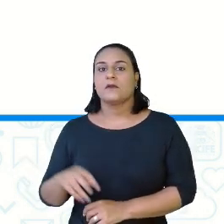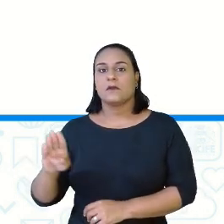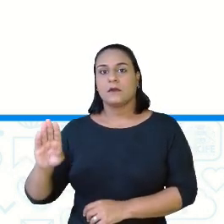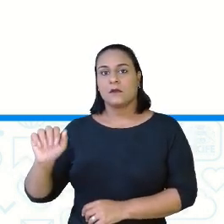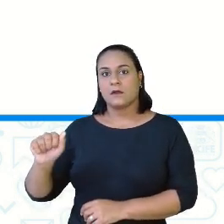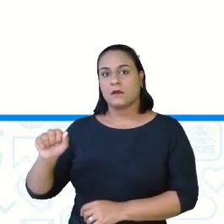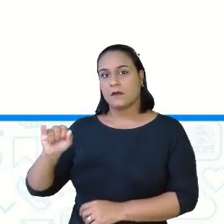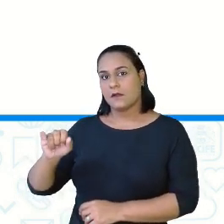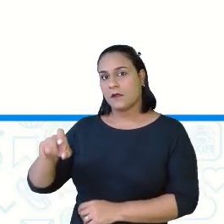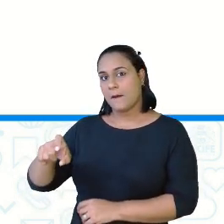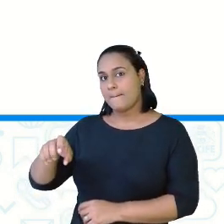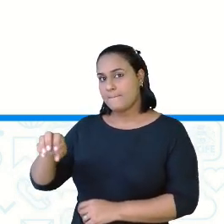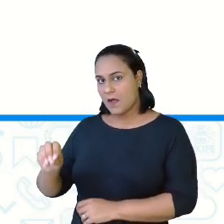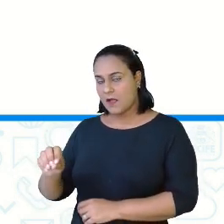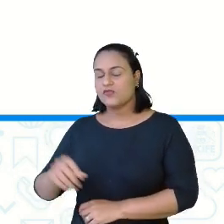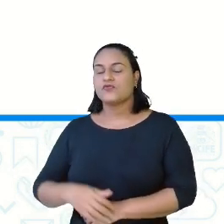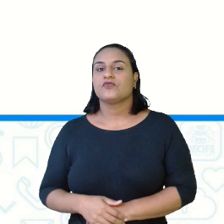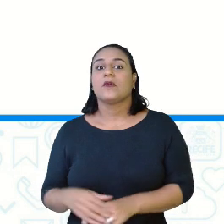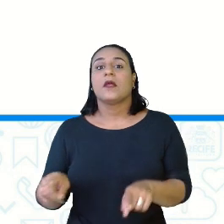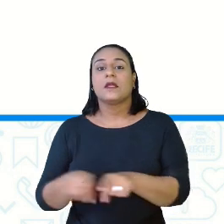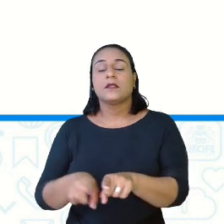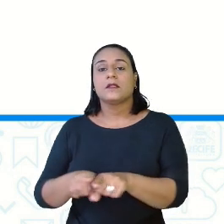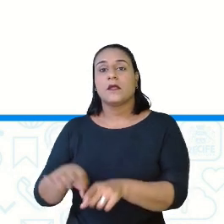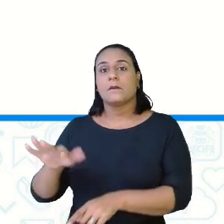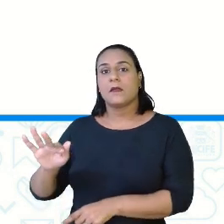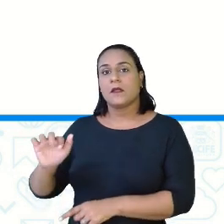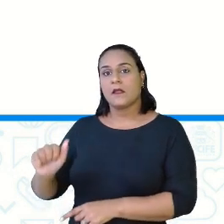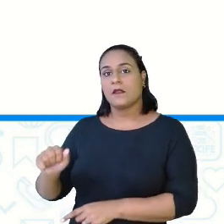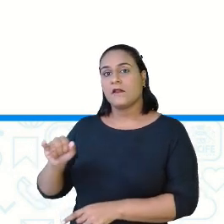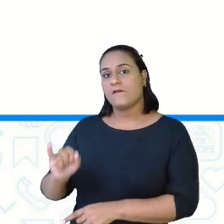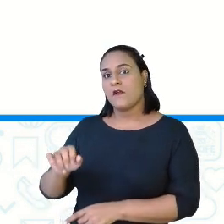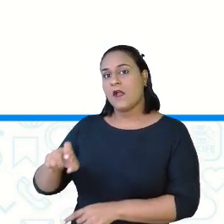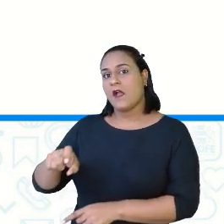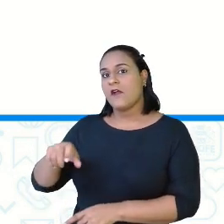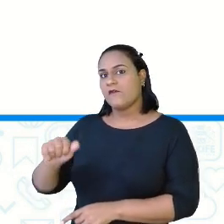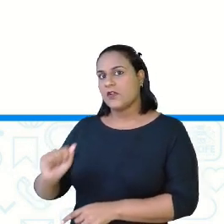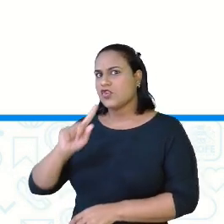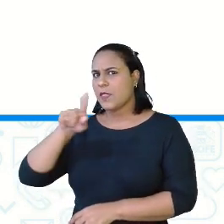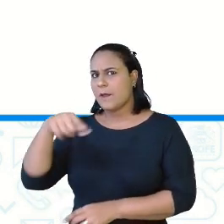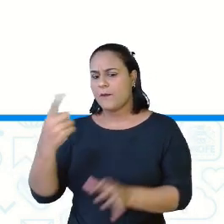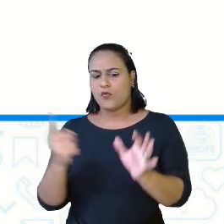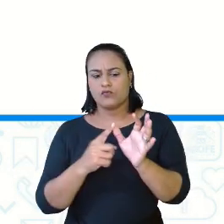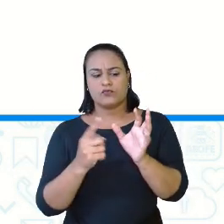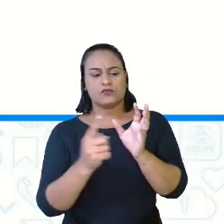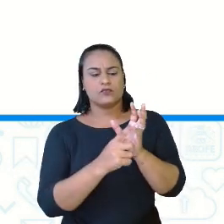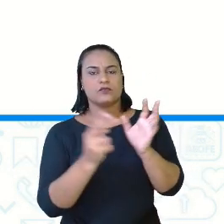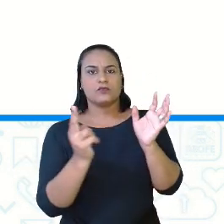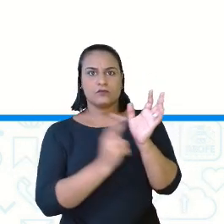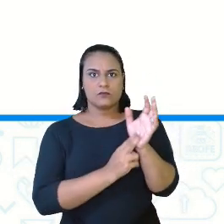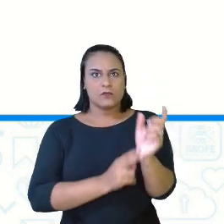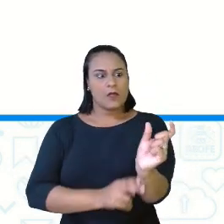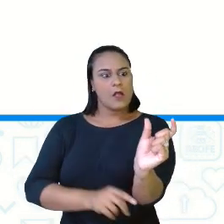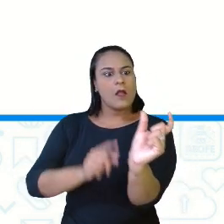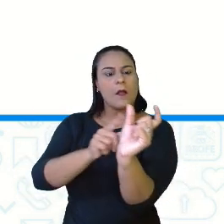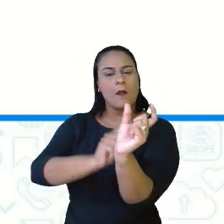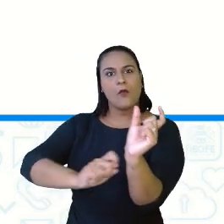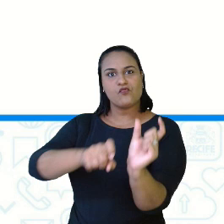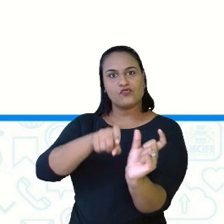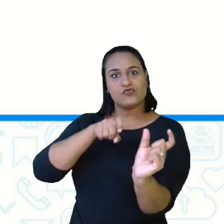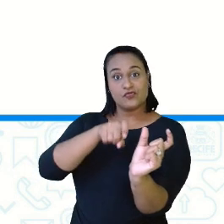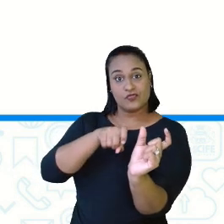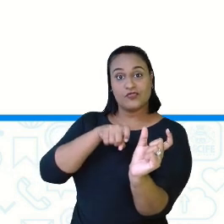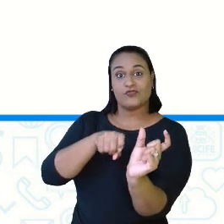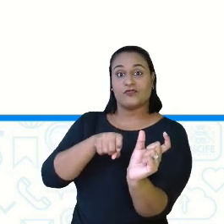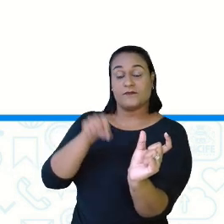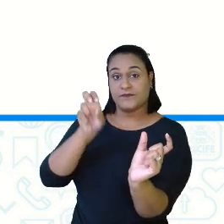palavra faixa. Todas elas têm ditongo. Após o ditongo, eu vou colocar um X. Então, eu